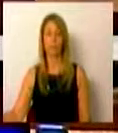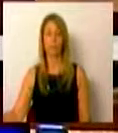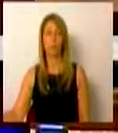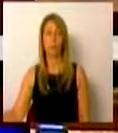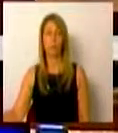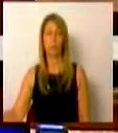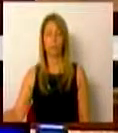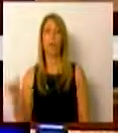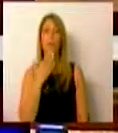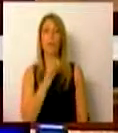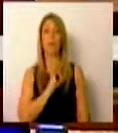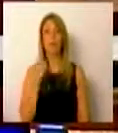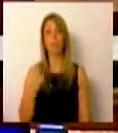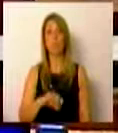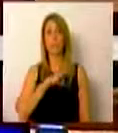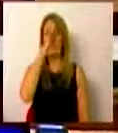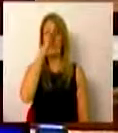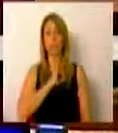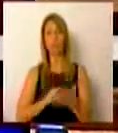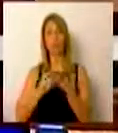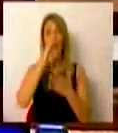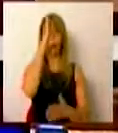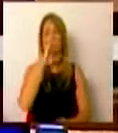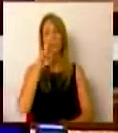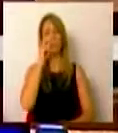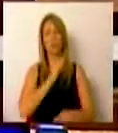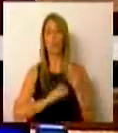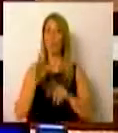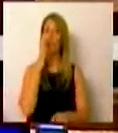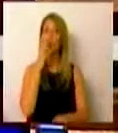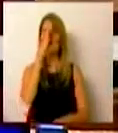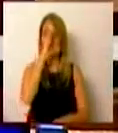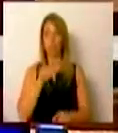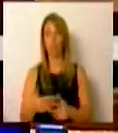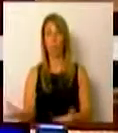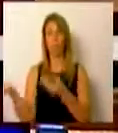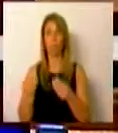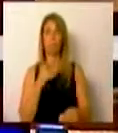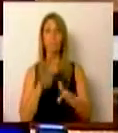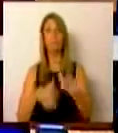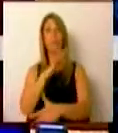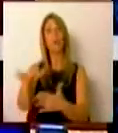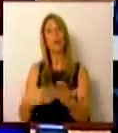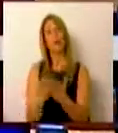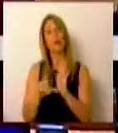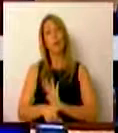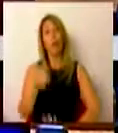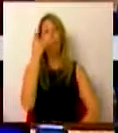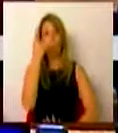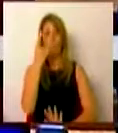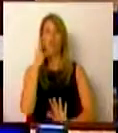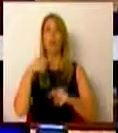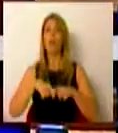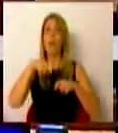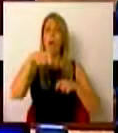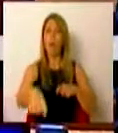Muito obrigado, Sr. Presidente, Sra. Ministra, Sr. Secretário de Estado, Sras. e Srs. Deputados. O Governo traz hoje ao Parlamento uma proposta de lei que amplia as margens